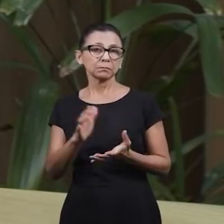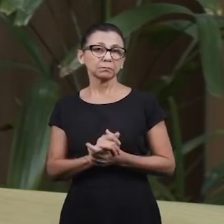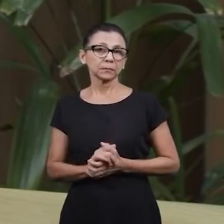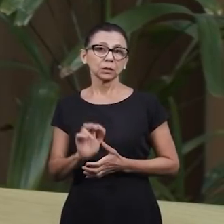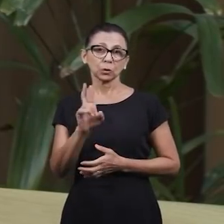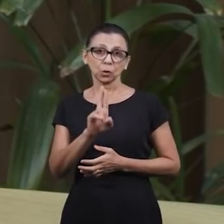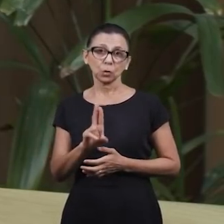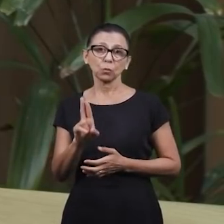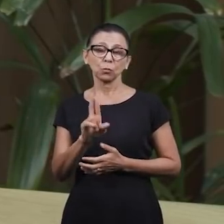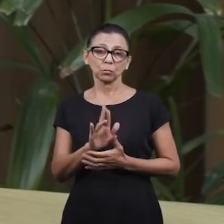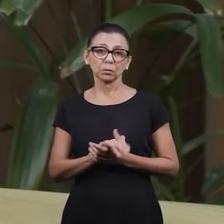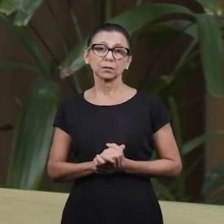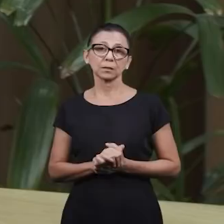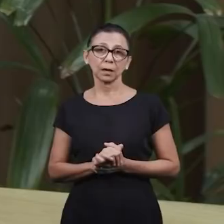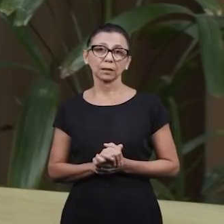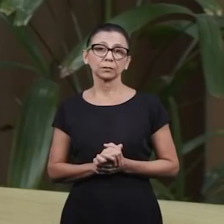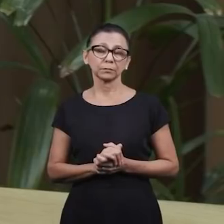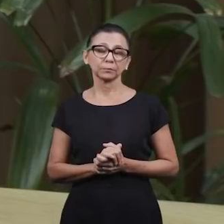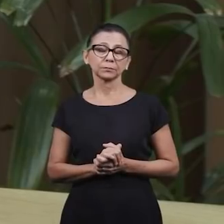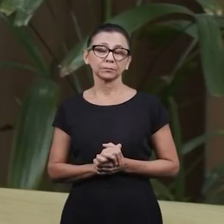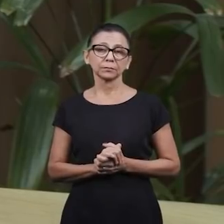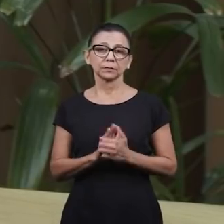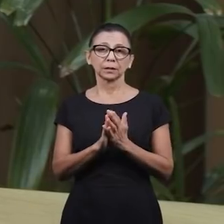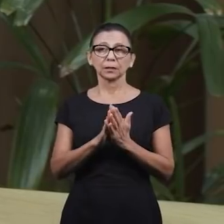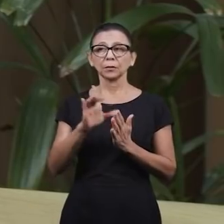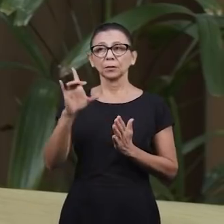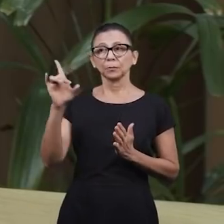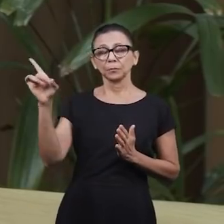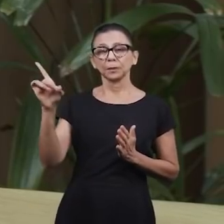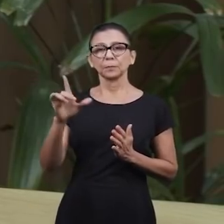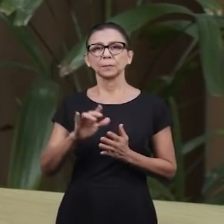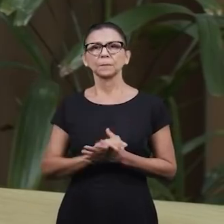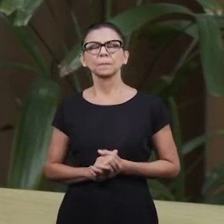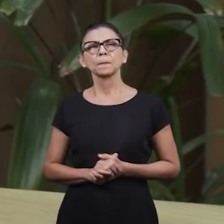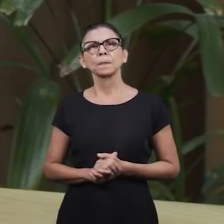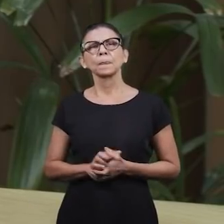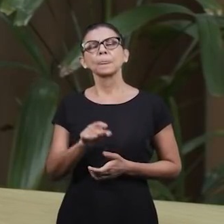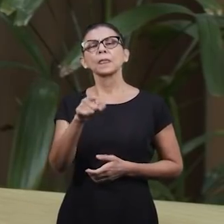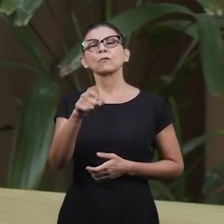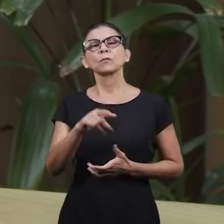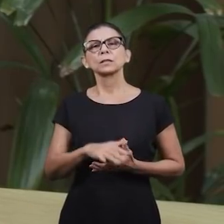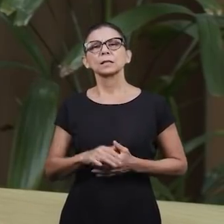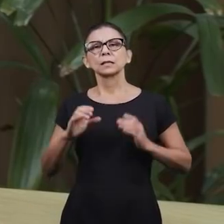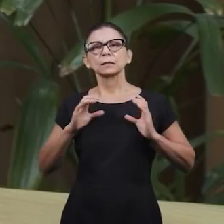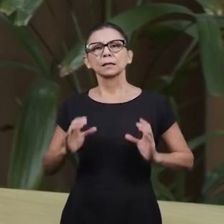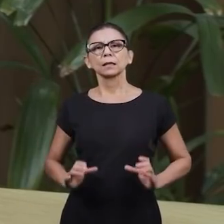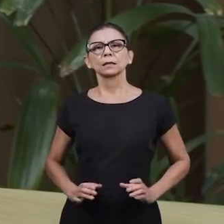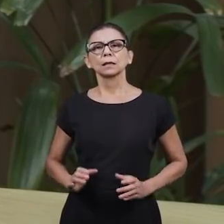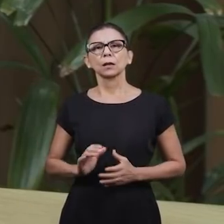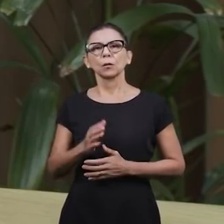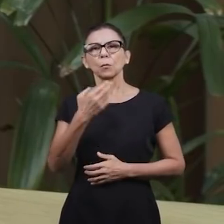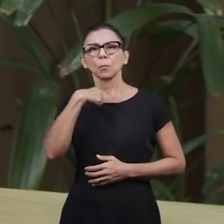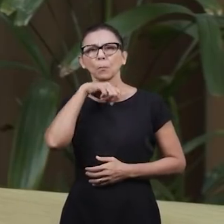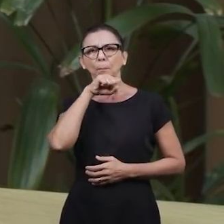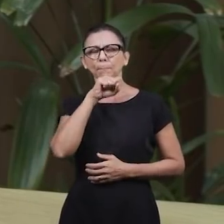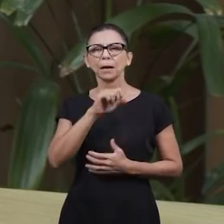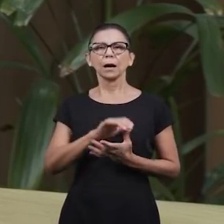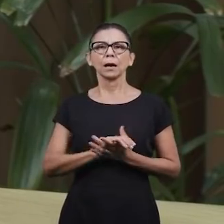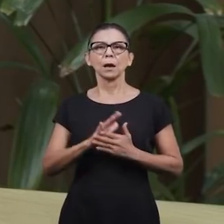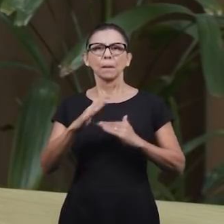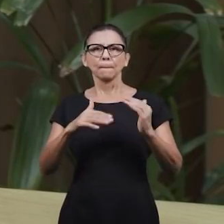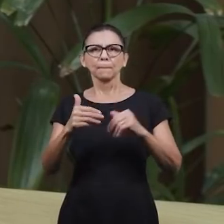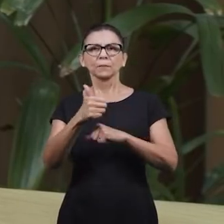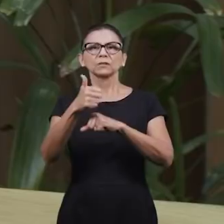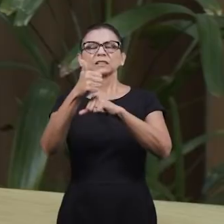usaram a melhor fonte que há, né? Porque se você quiser saber qual o seu limite como cidadão, como pai, como